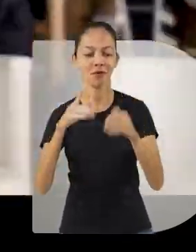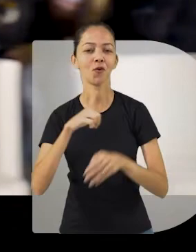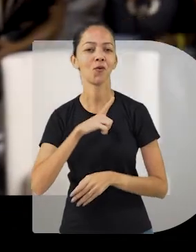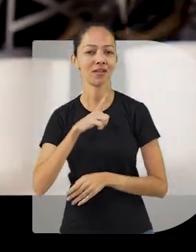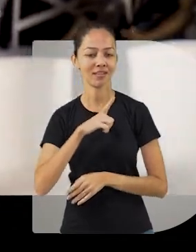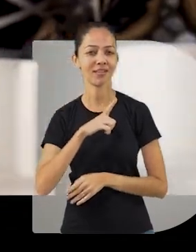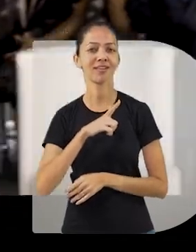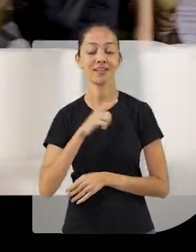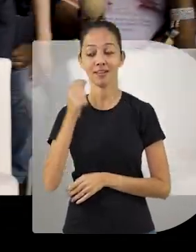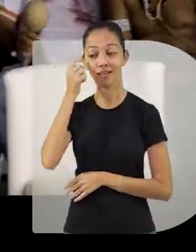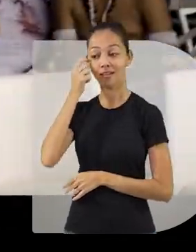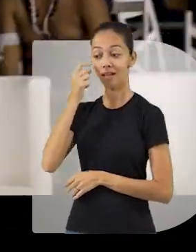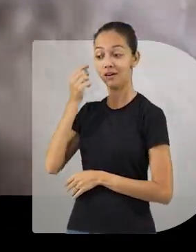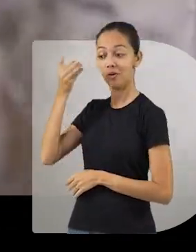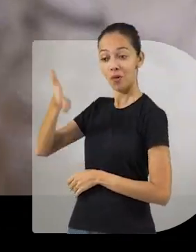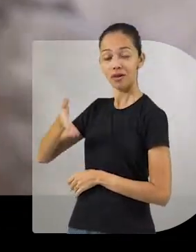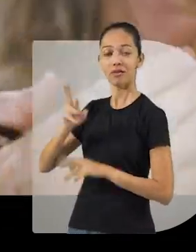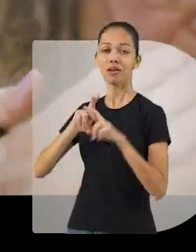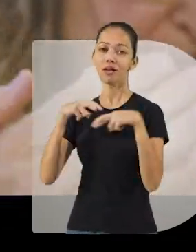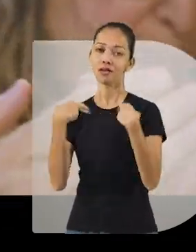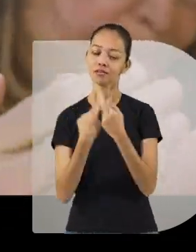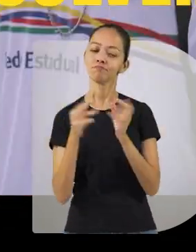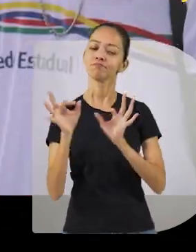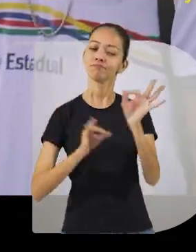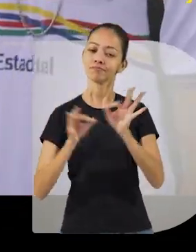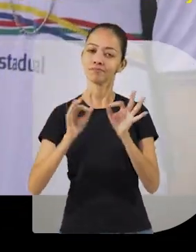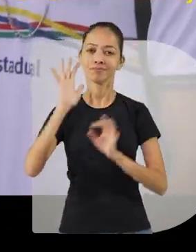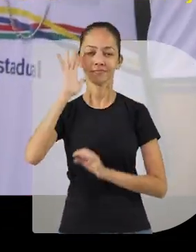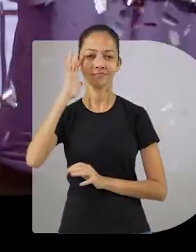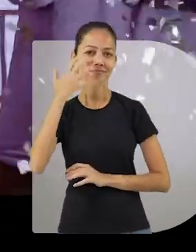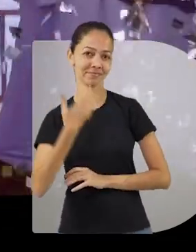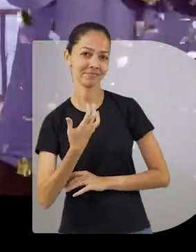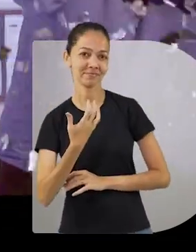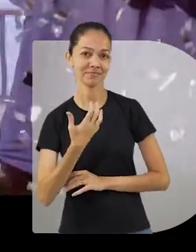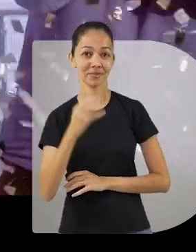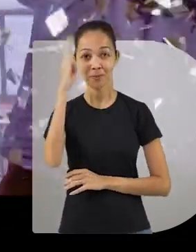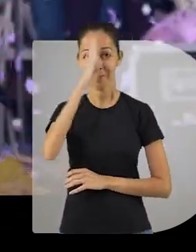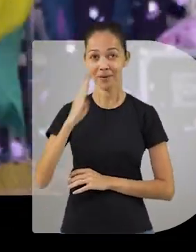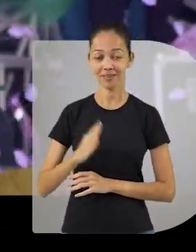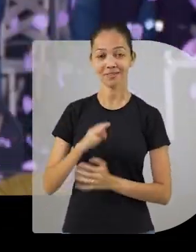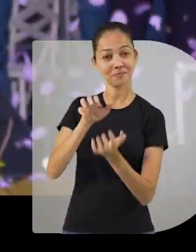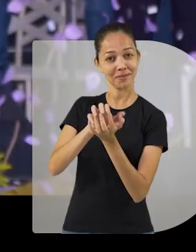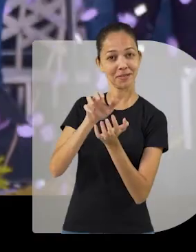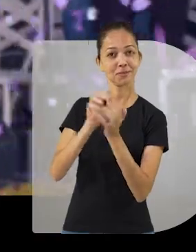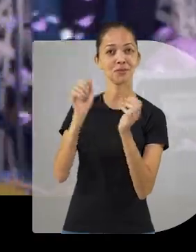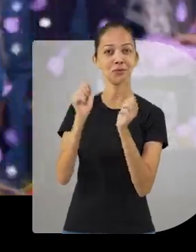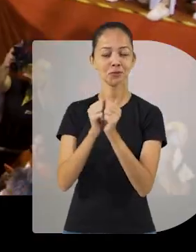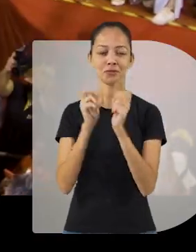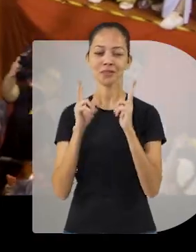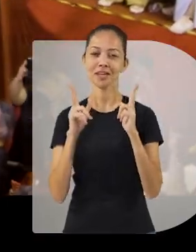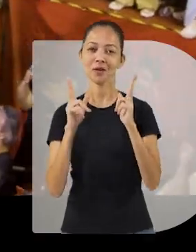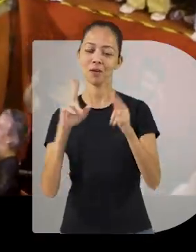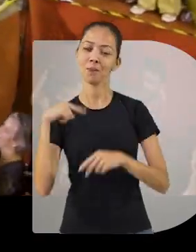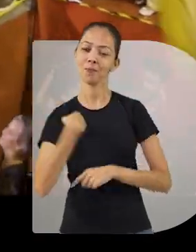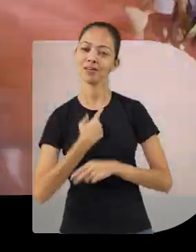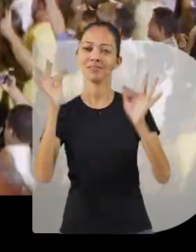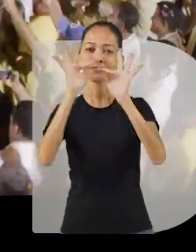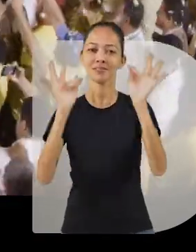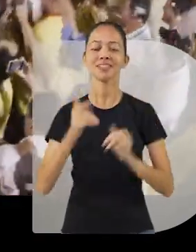frente que a gente vai. Danilo tá aí para reunir, planejar, resolver. Brasil e Pernambuco no mesmo pique,